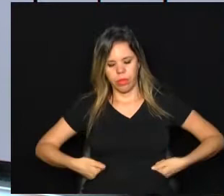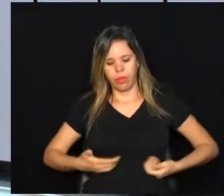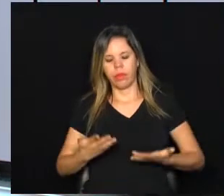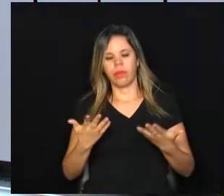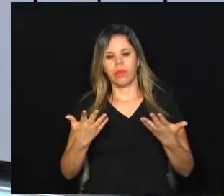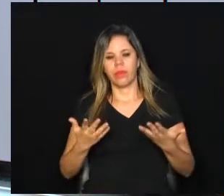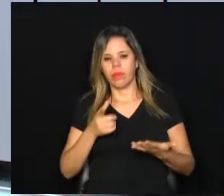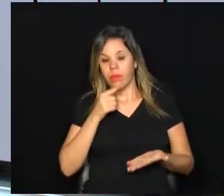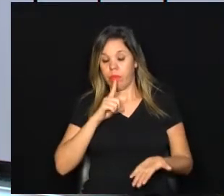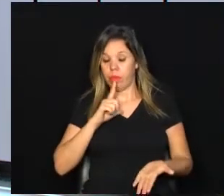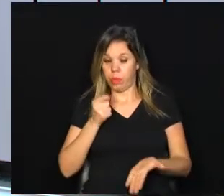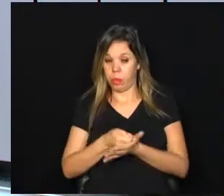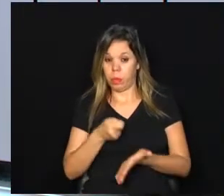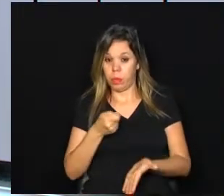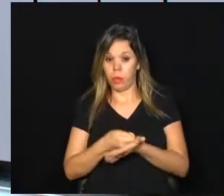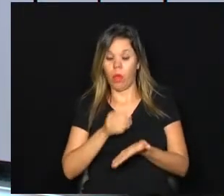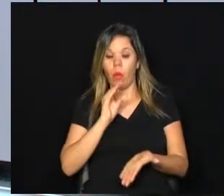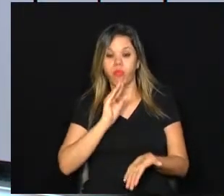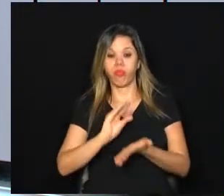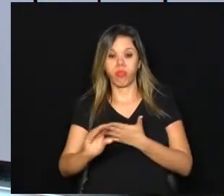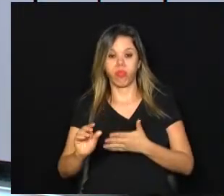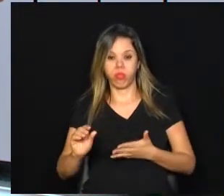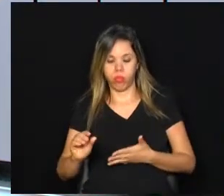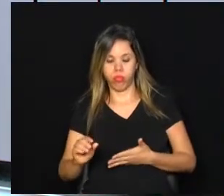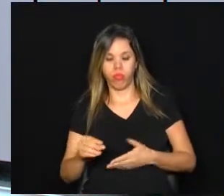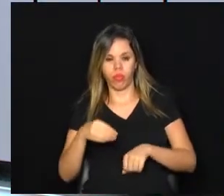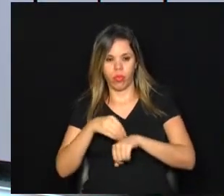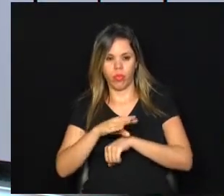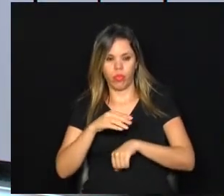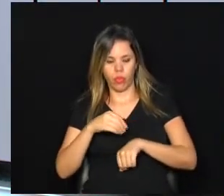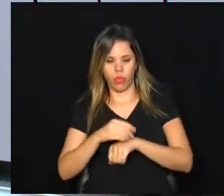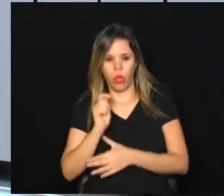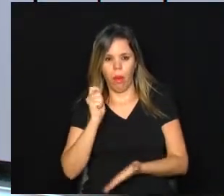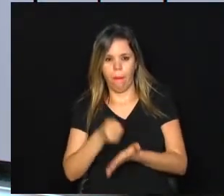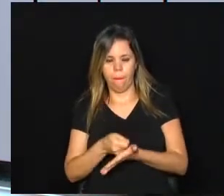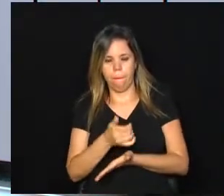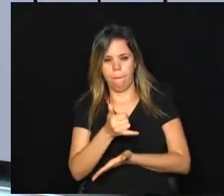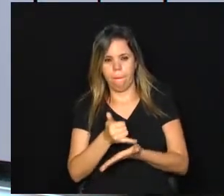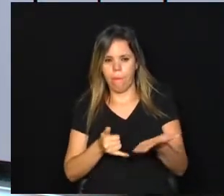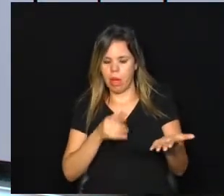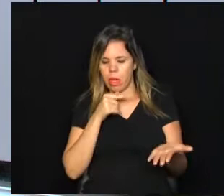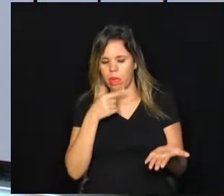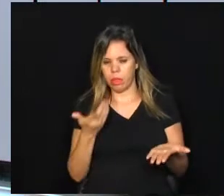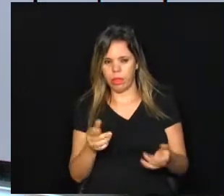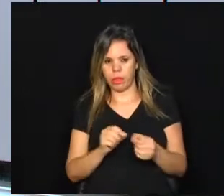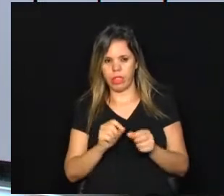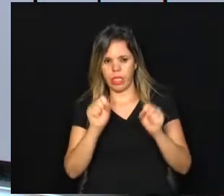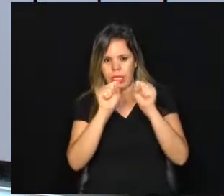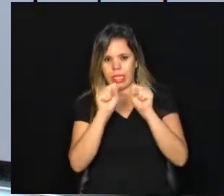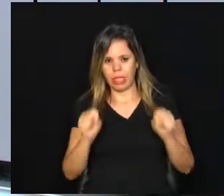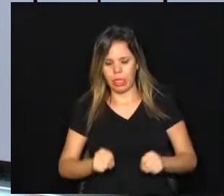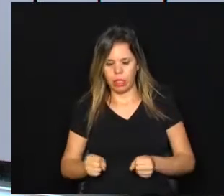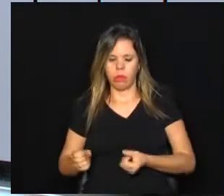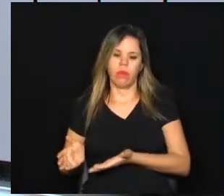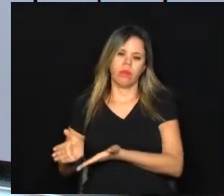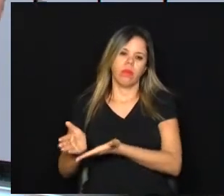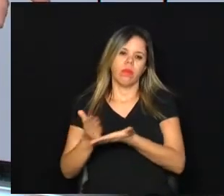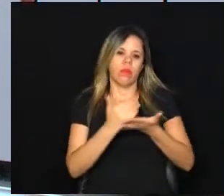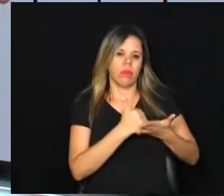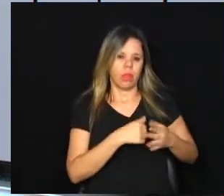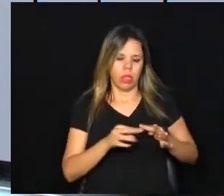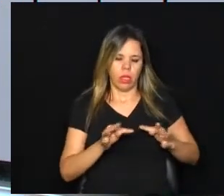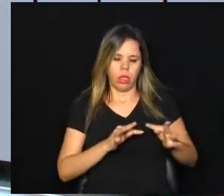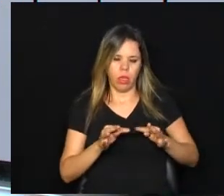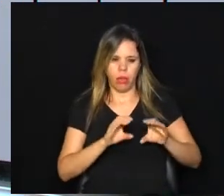exige investimento e, obviamente, isso é repassado para a tarifa. Fazer sistema coletor e depois tratamento